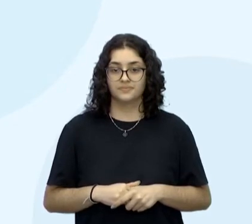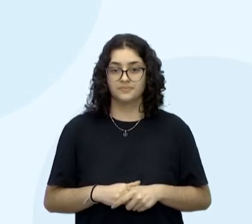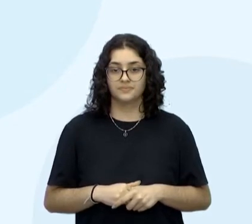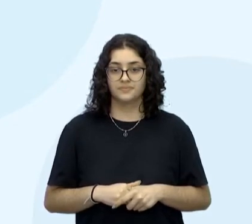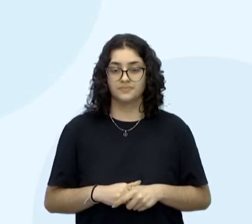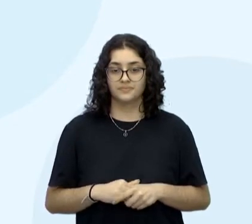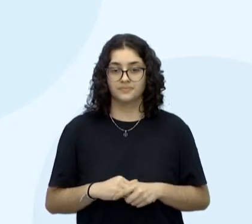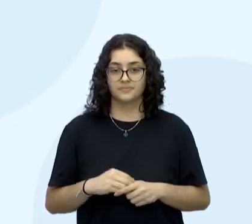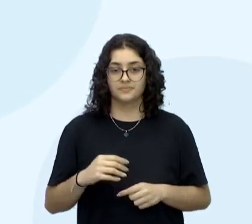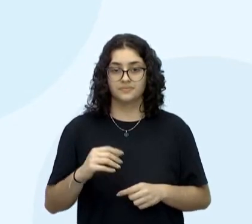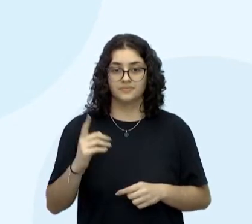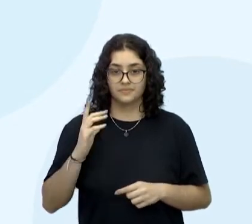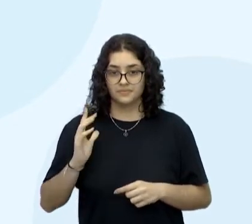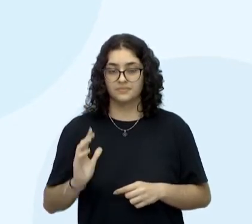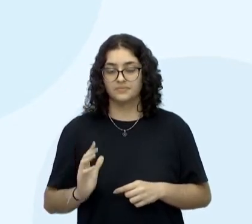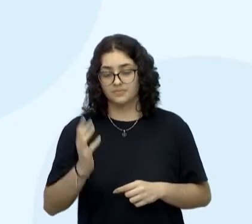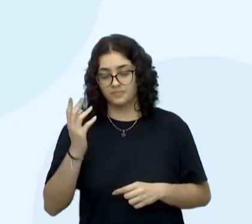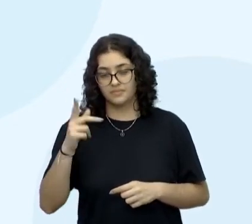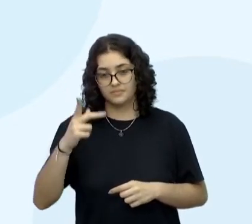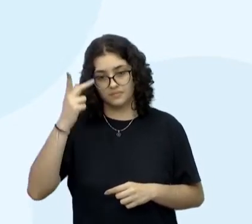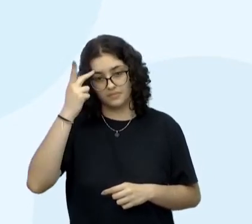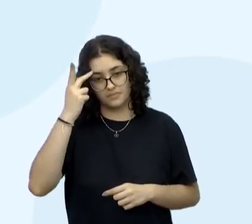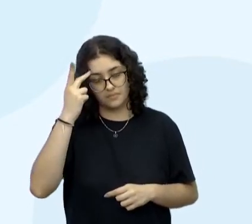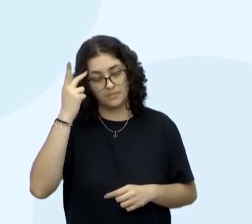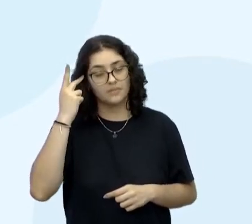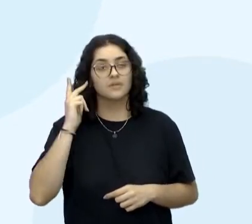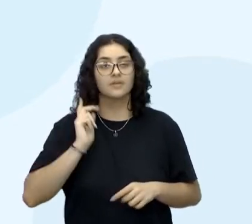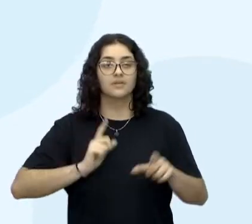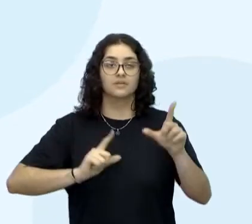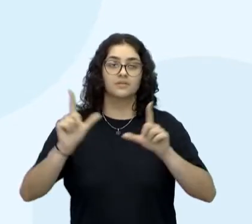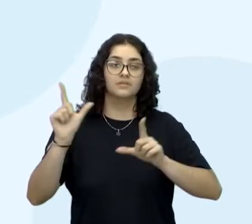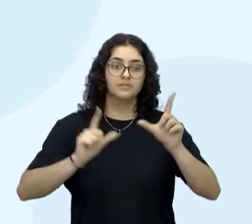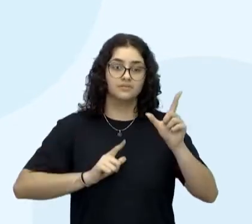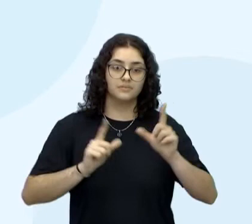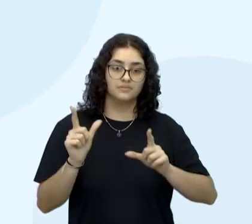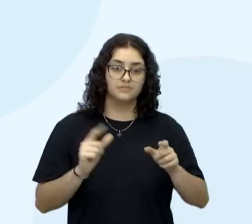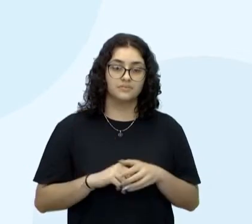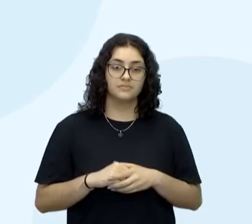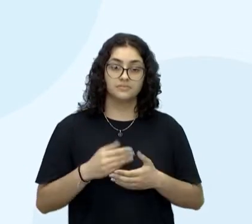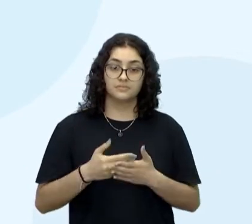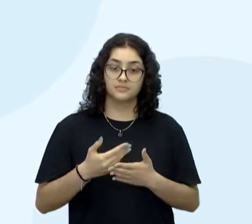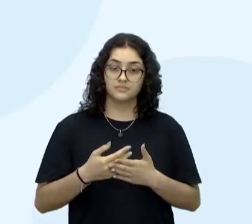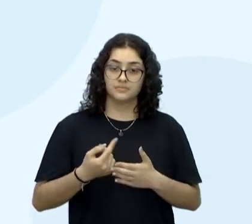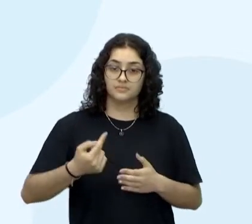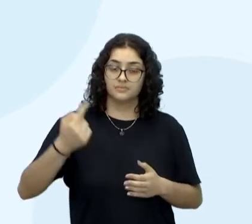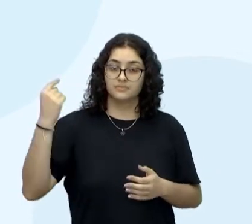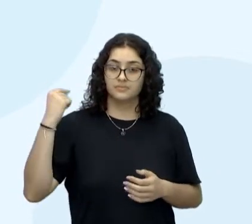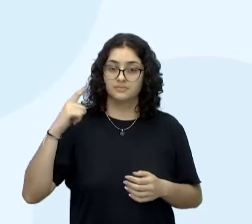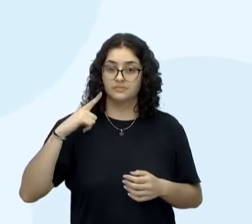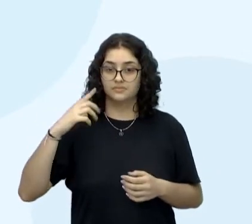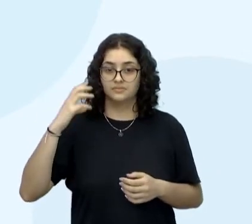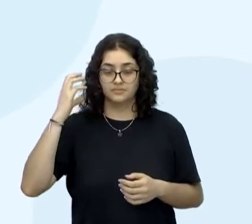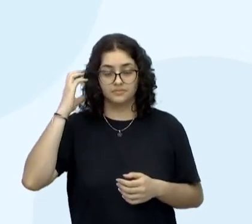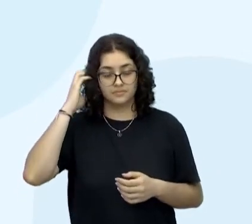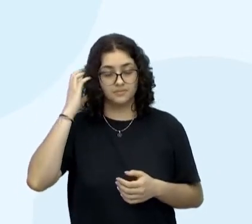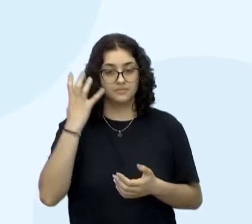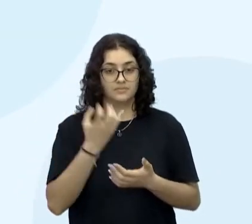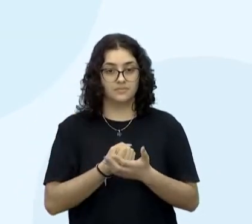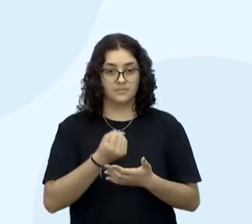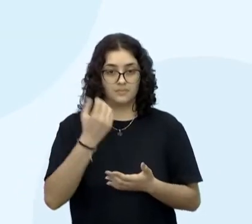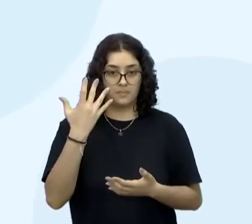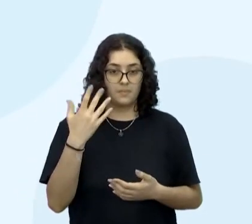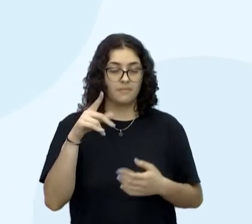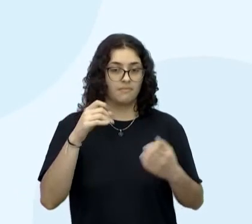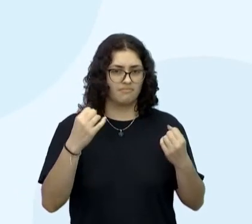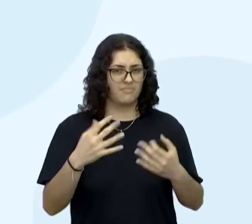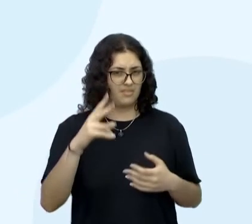Paulo recentemente, né? Passado na TV aí em vários locais. E na aula passada a gente ouviu um podcast falando justamente sobre isso.